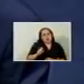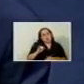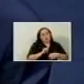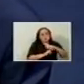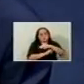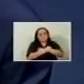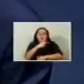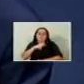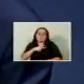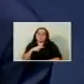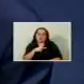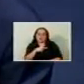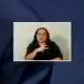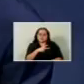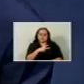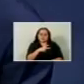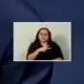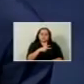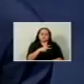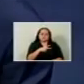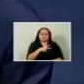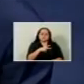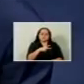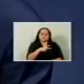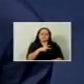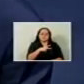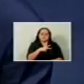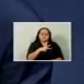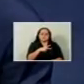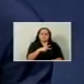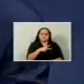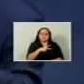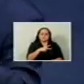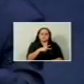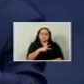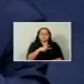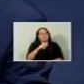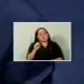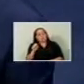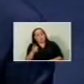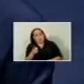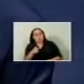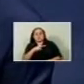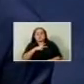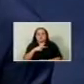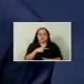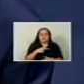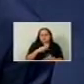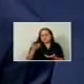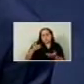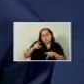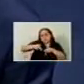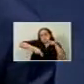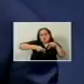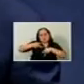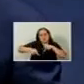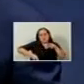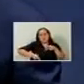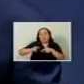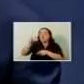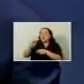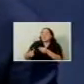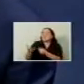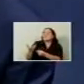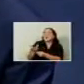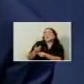privada, ou por entidade privada prestadora de serviço público, os artistas deverão ser